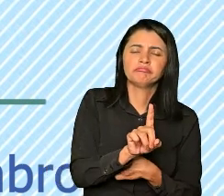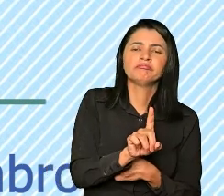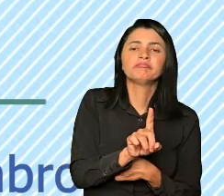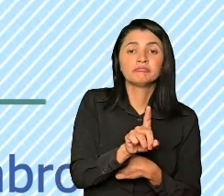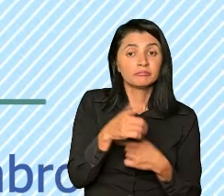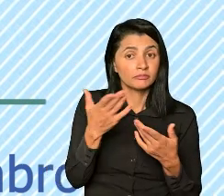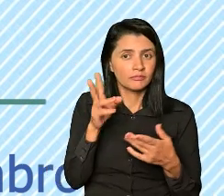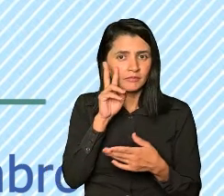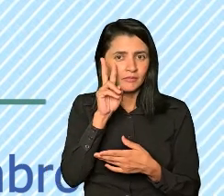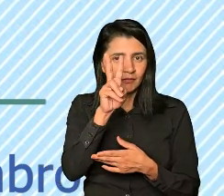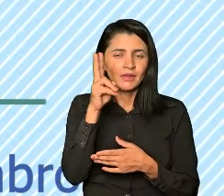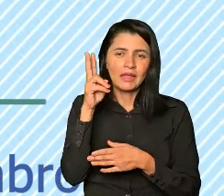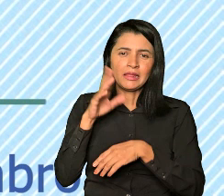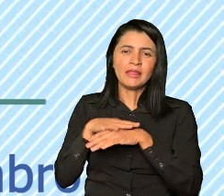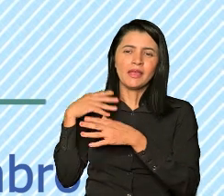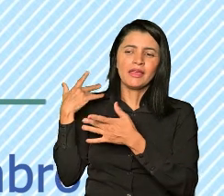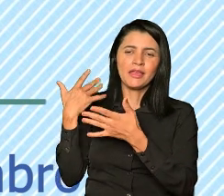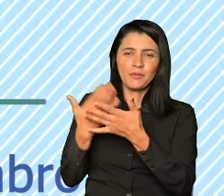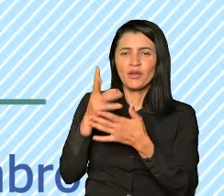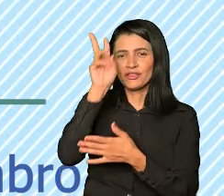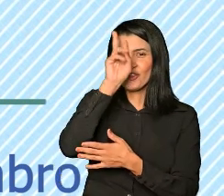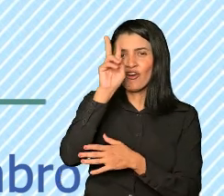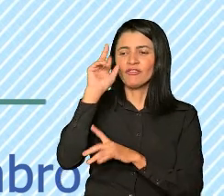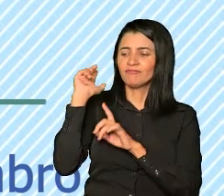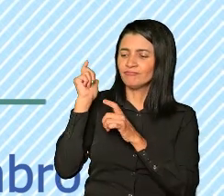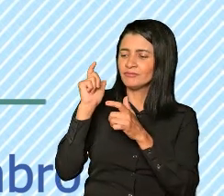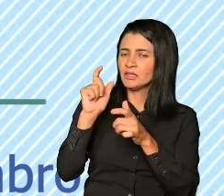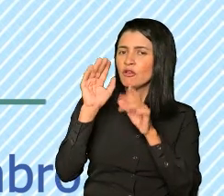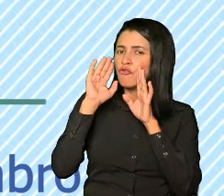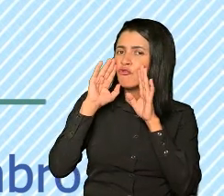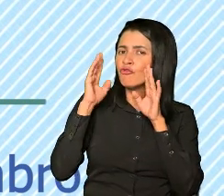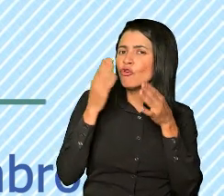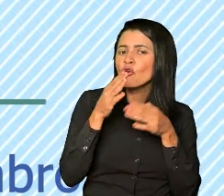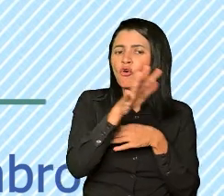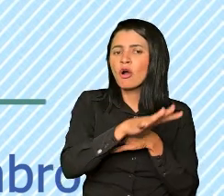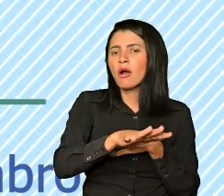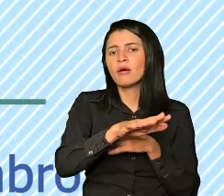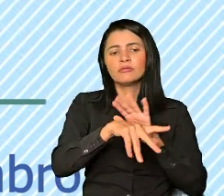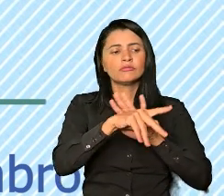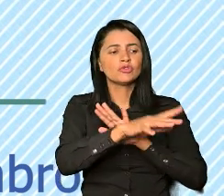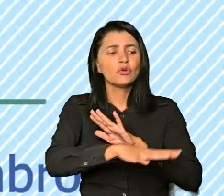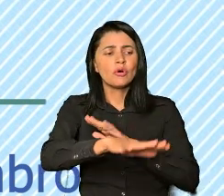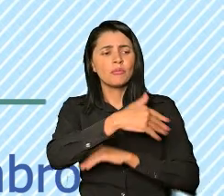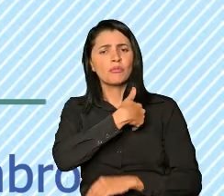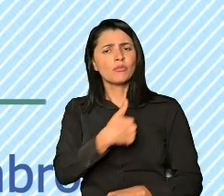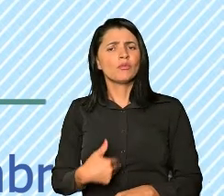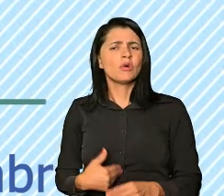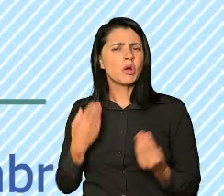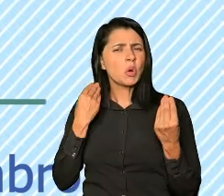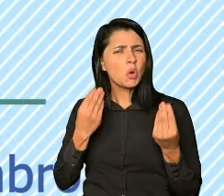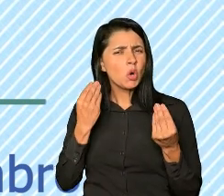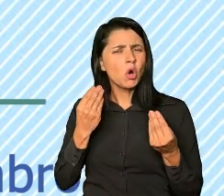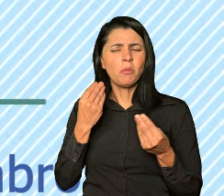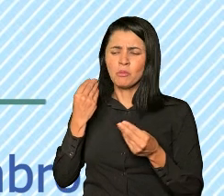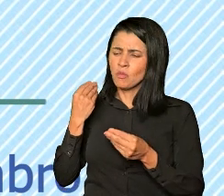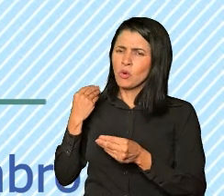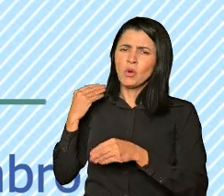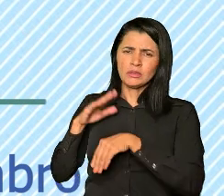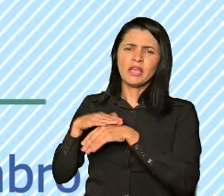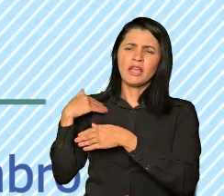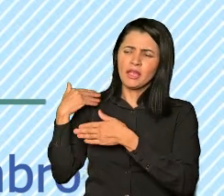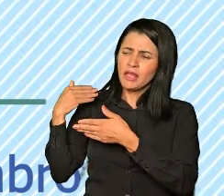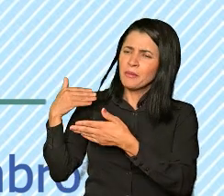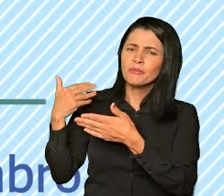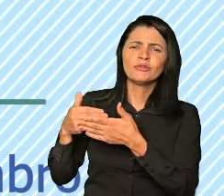vê que durante muito tempo a história tradicional, ela priorizou apenas o espaço público. Como durante muito tempo foi negado